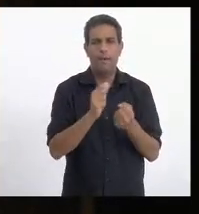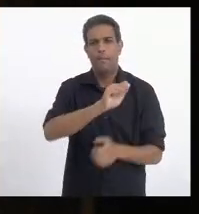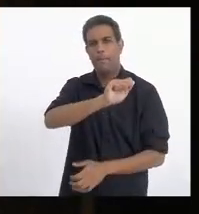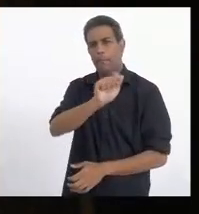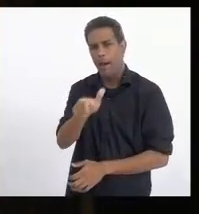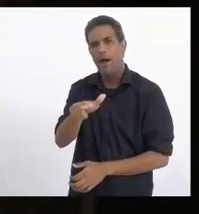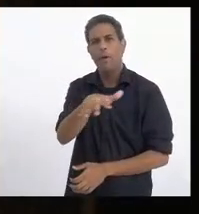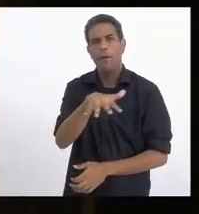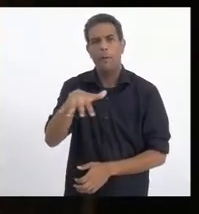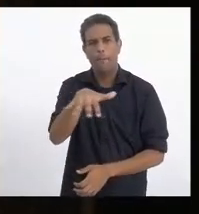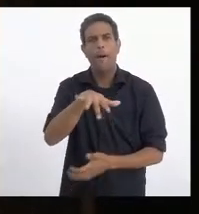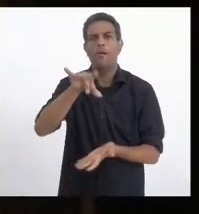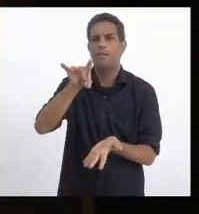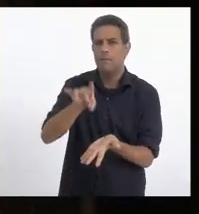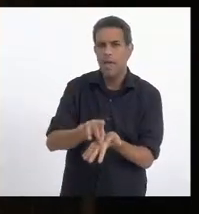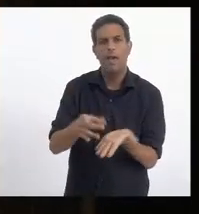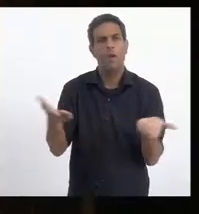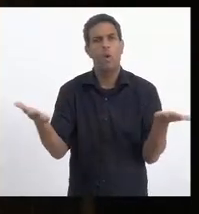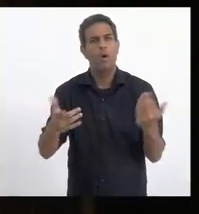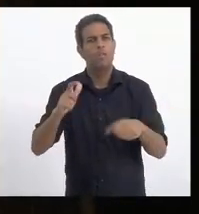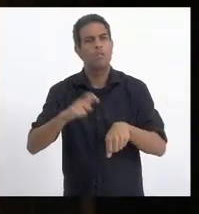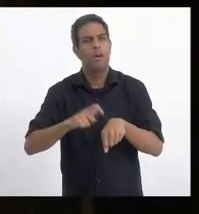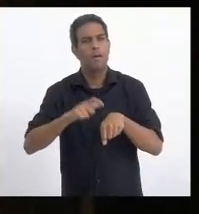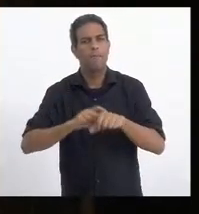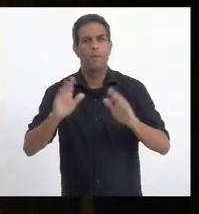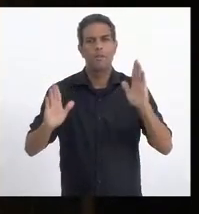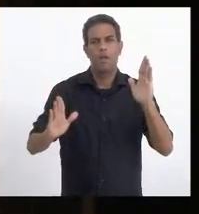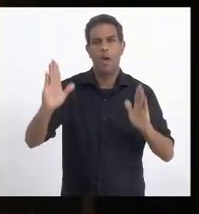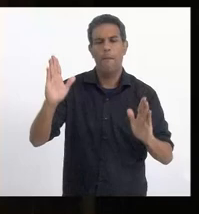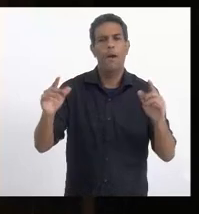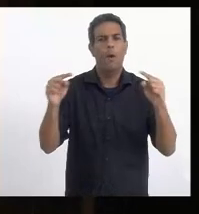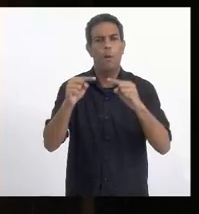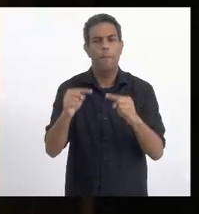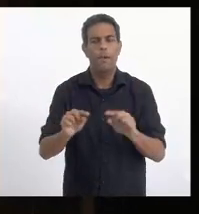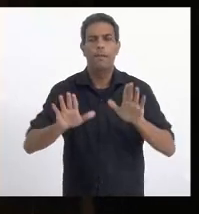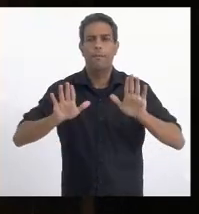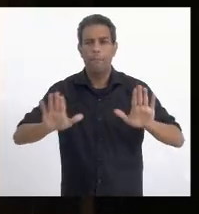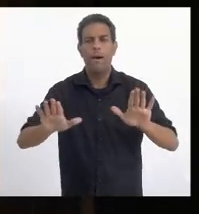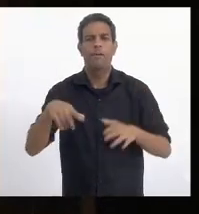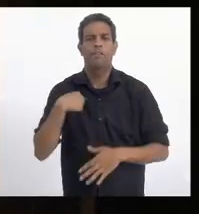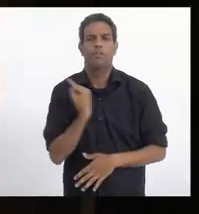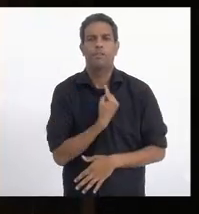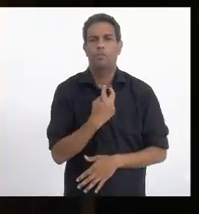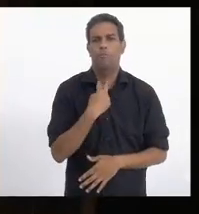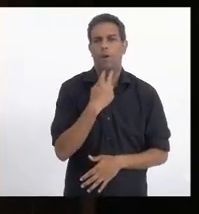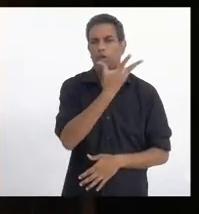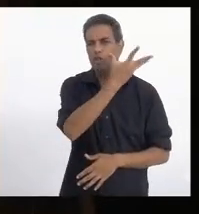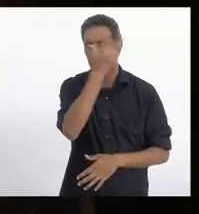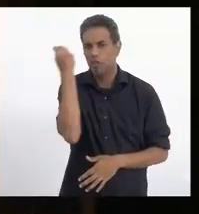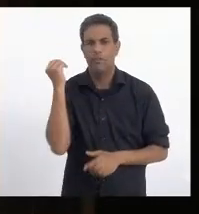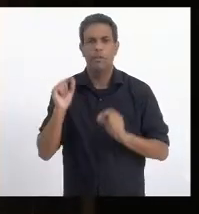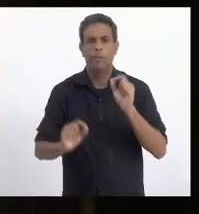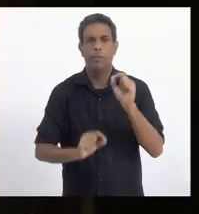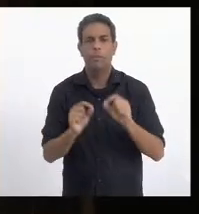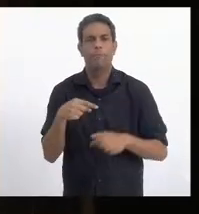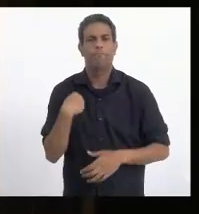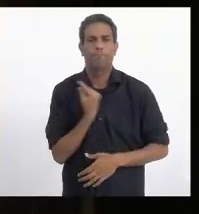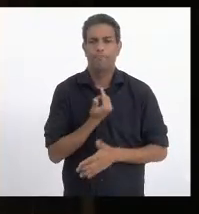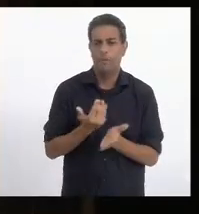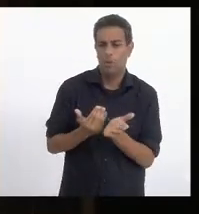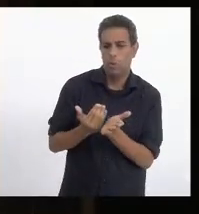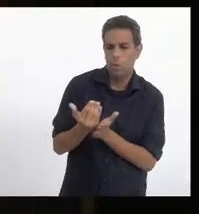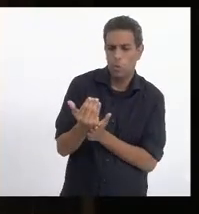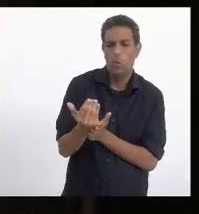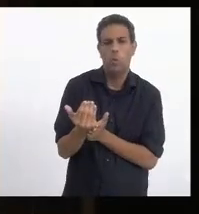mais do que eu acho que o risco existe antes existe hoje cada época tem sua época Mas a gente não pode diferenciar Então a